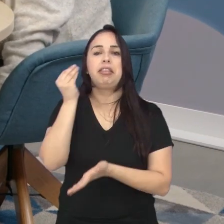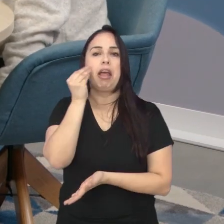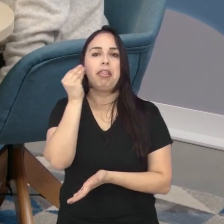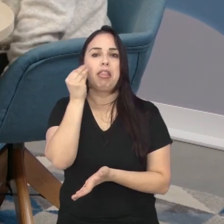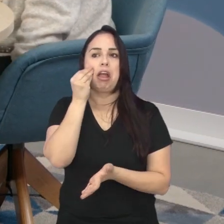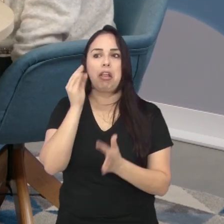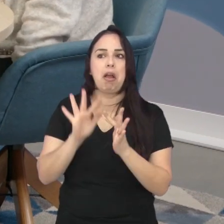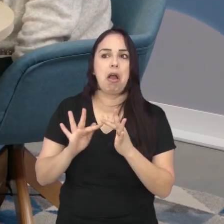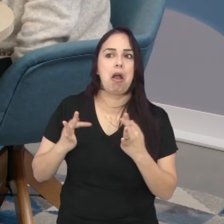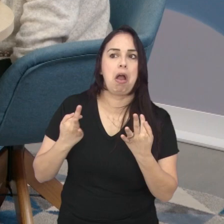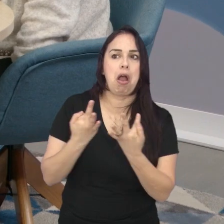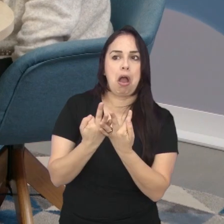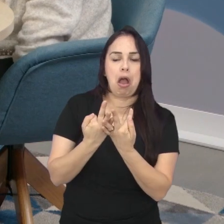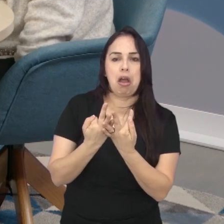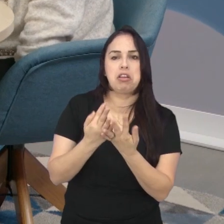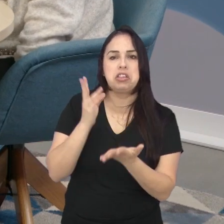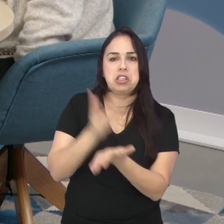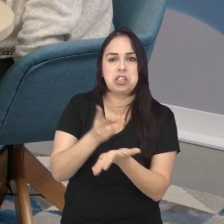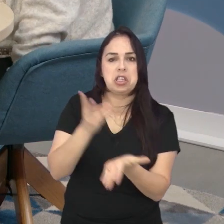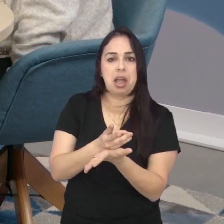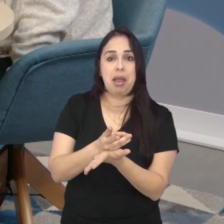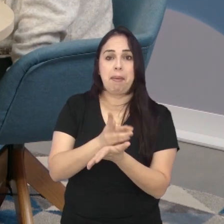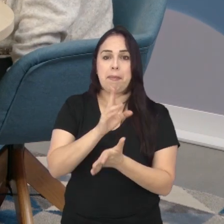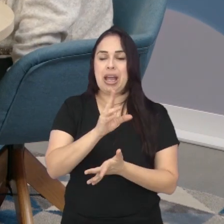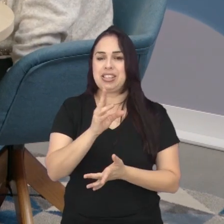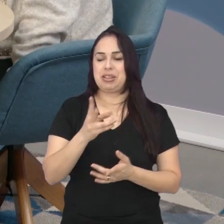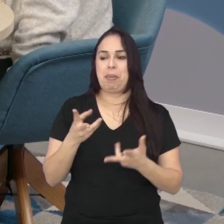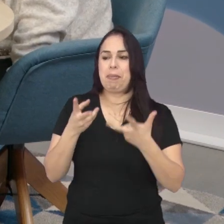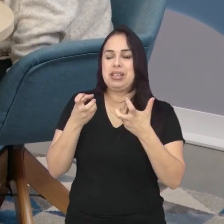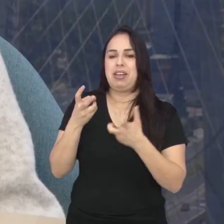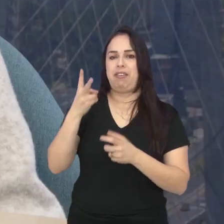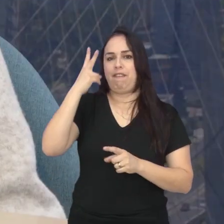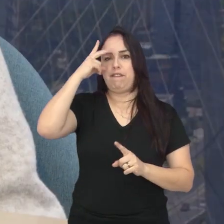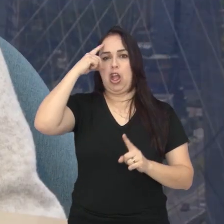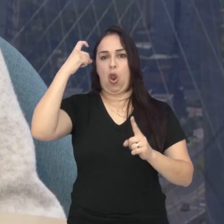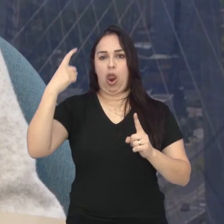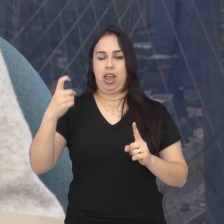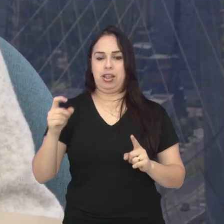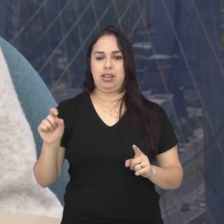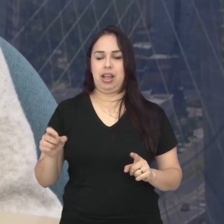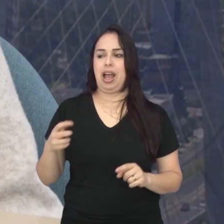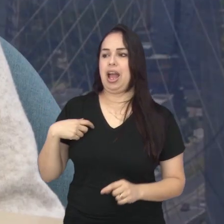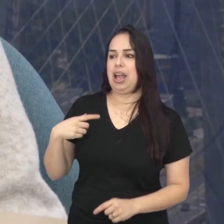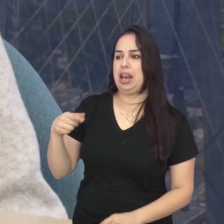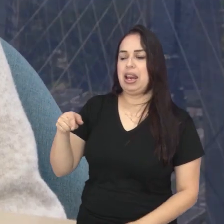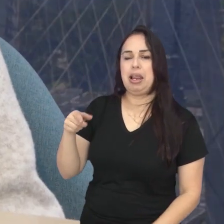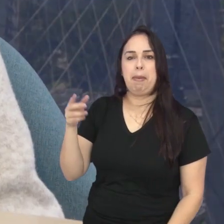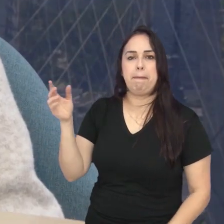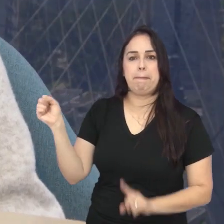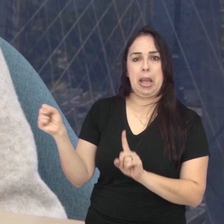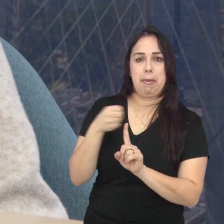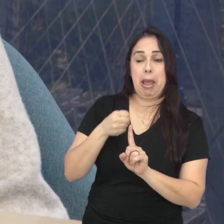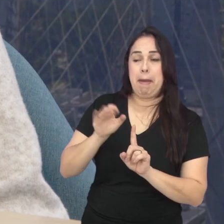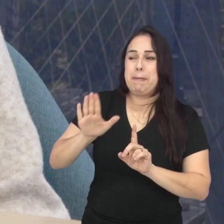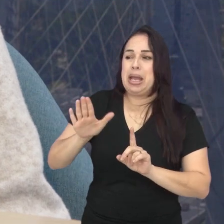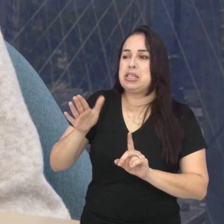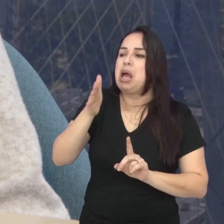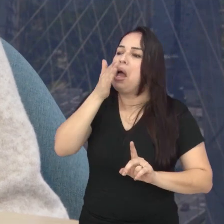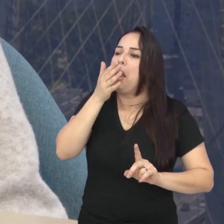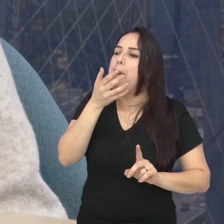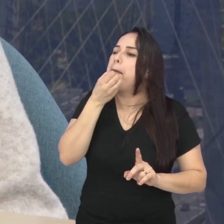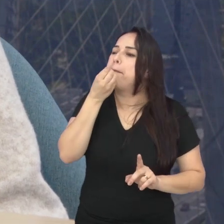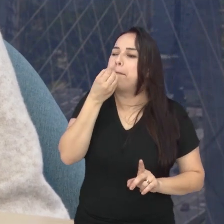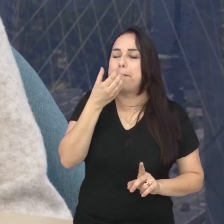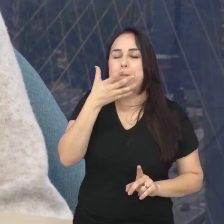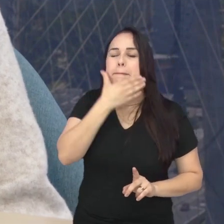Mas desconsidera a violência doméstica. Então, quando você fala, ele me batia, mas é um bom pai,